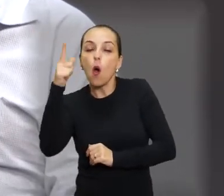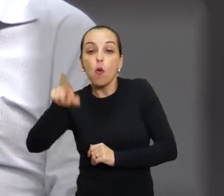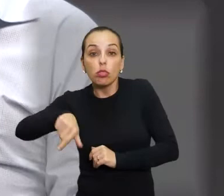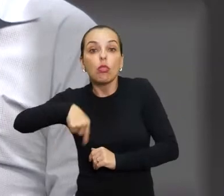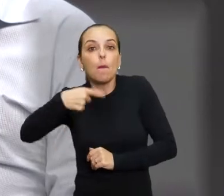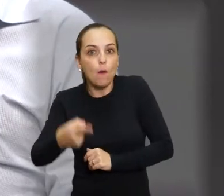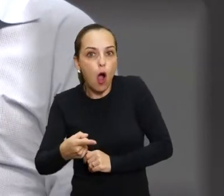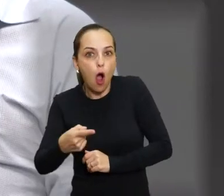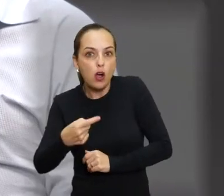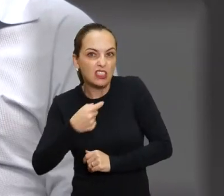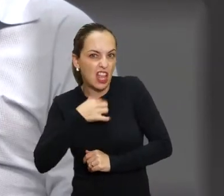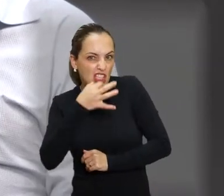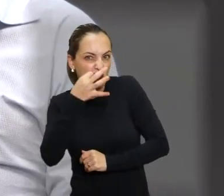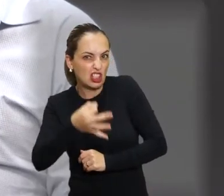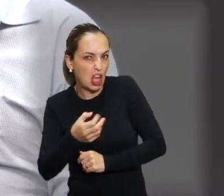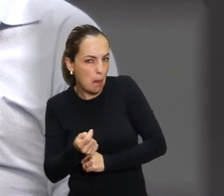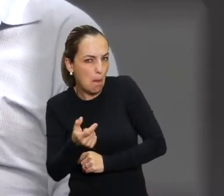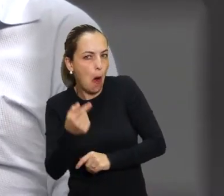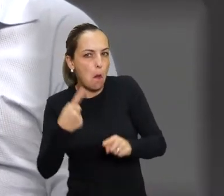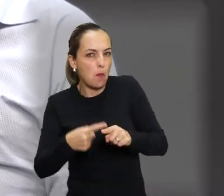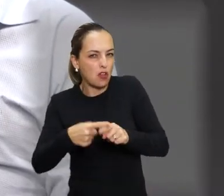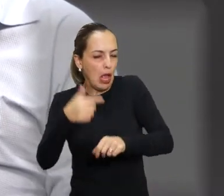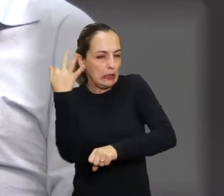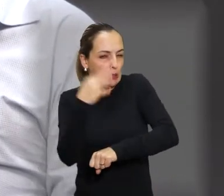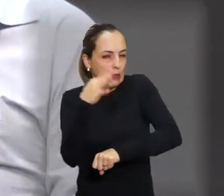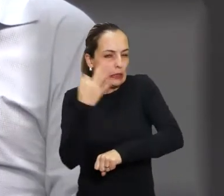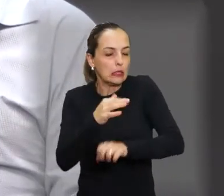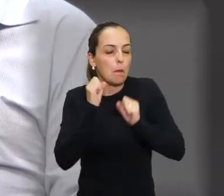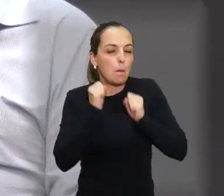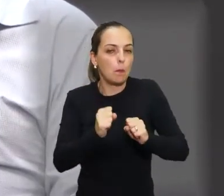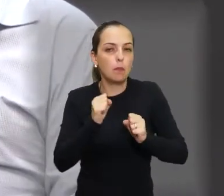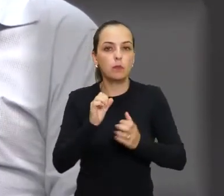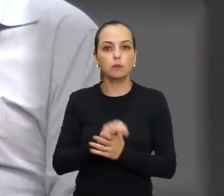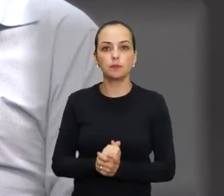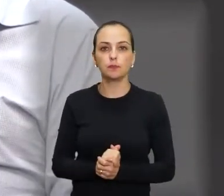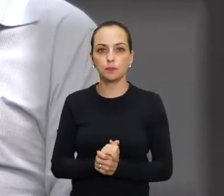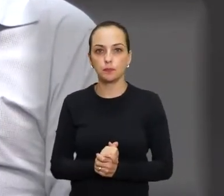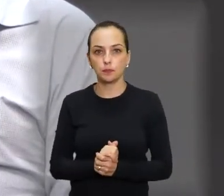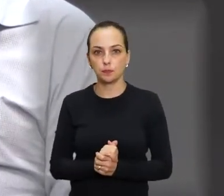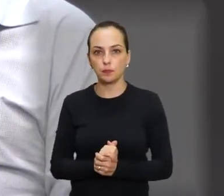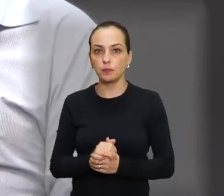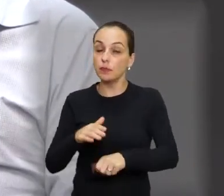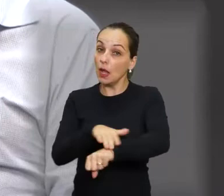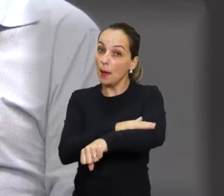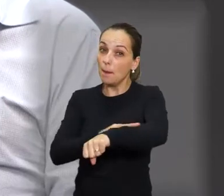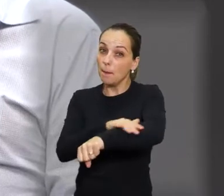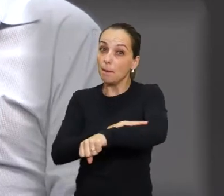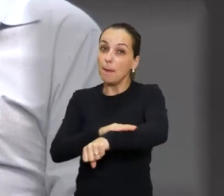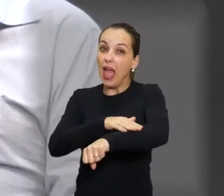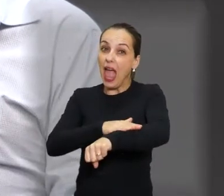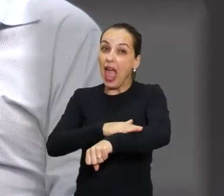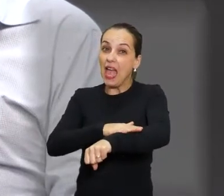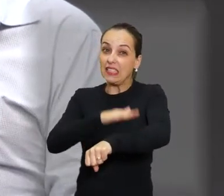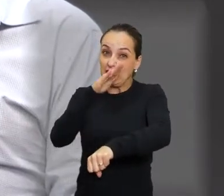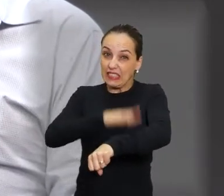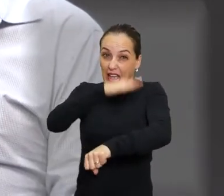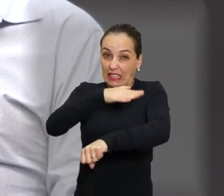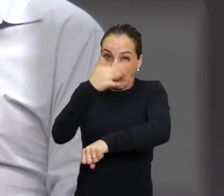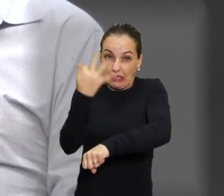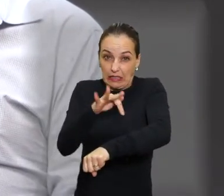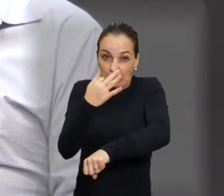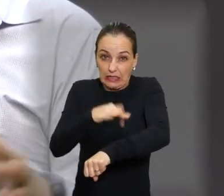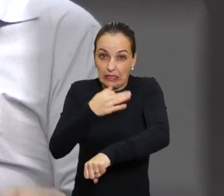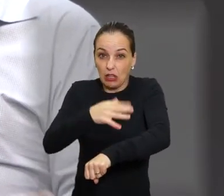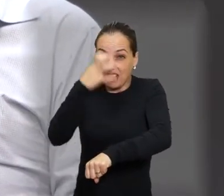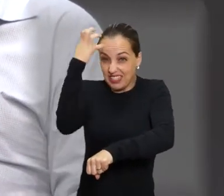né? Existem cremes pós-sol, a gente recomenda pouco porque às vezes eles ardem mais do que qualquer outra coisa.